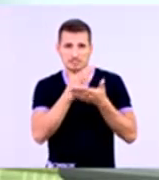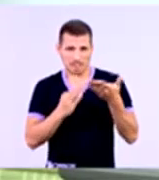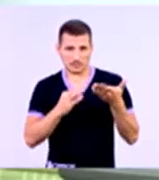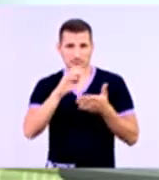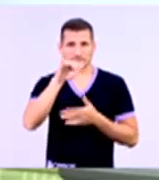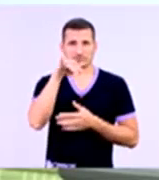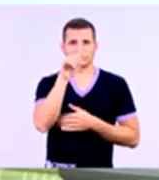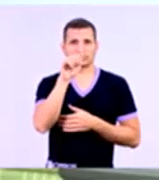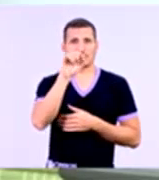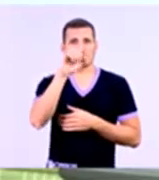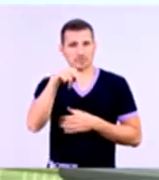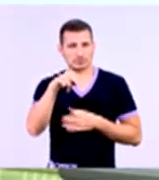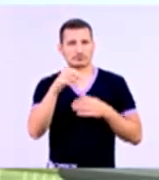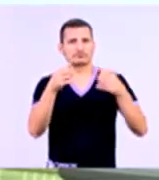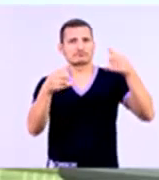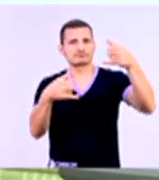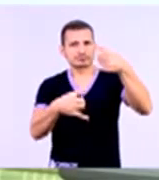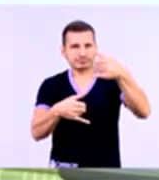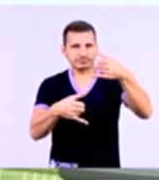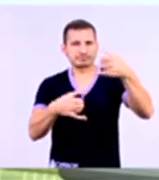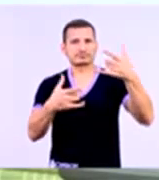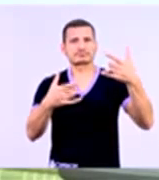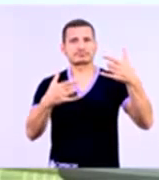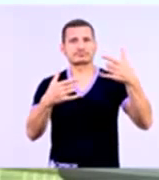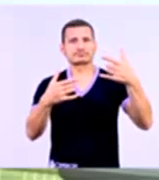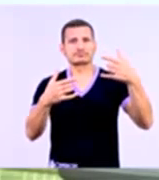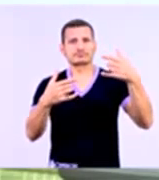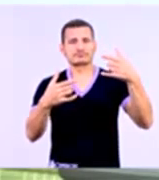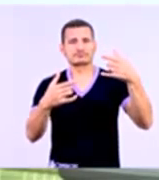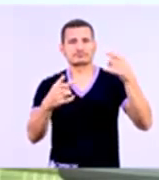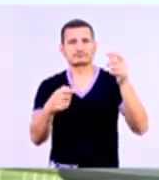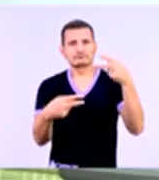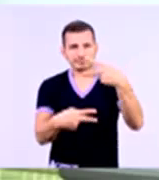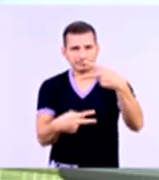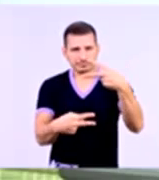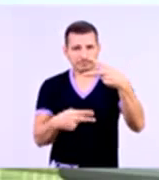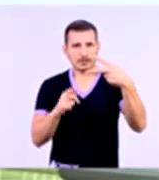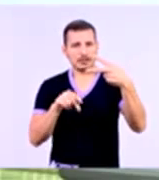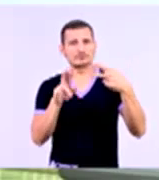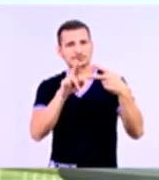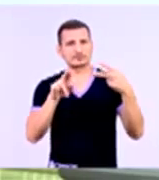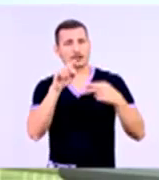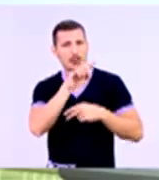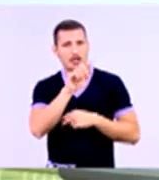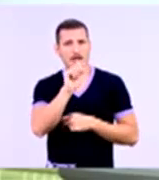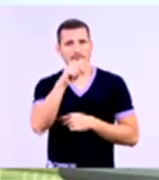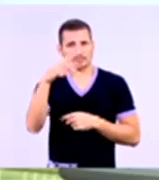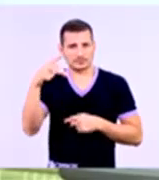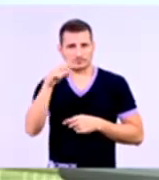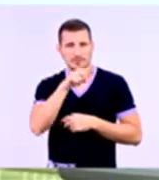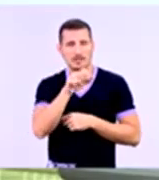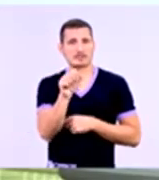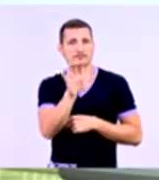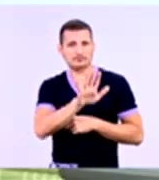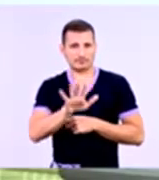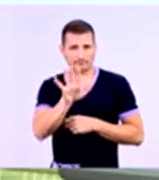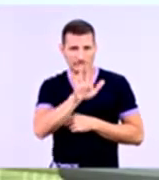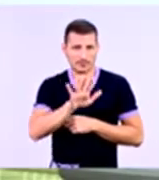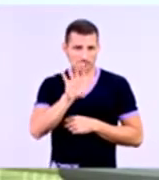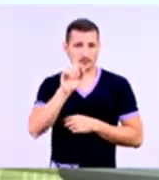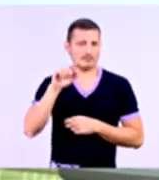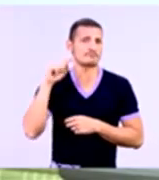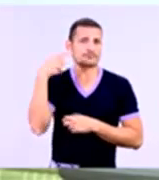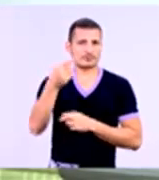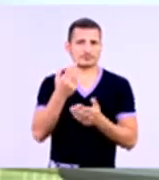de chaves, de abertura e fechamento, que vai ser utilizado lá pelo aplicativo, lá pela interface, que é na nossa próxima